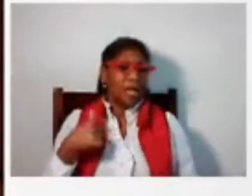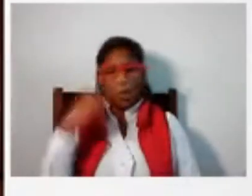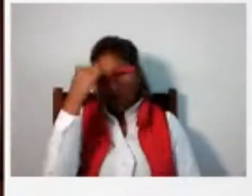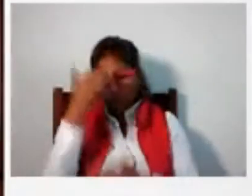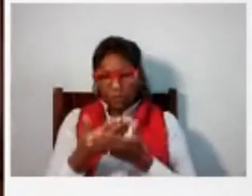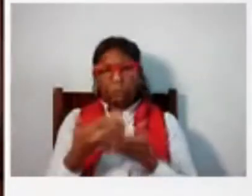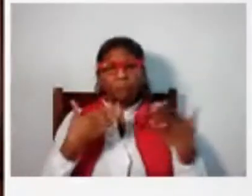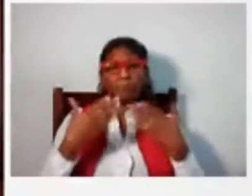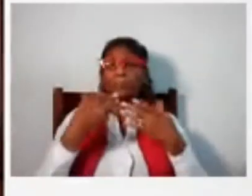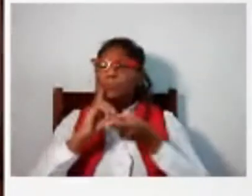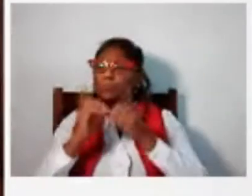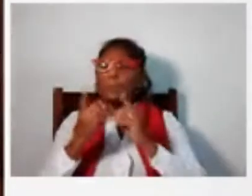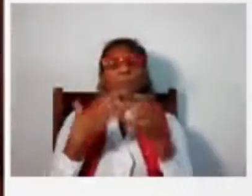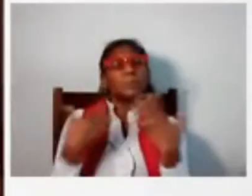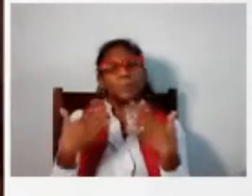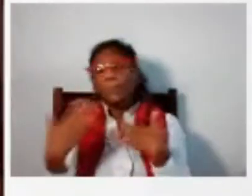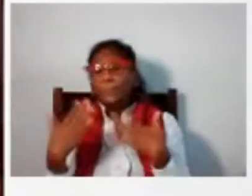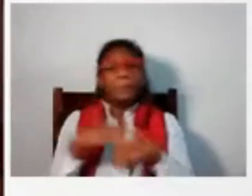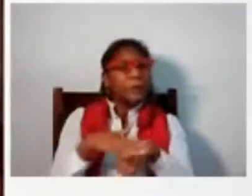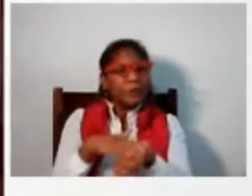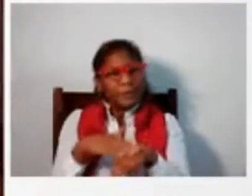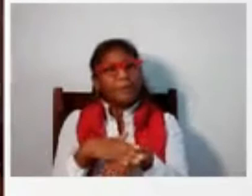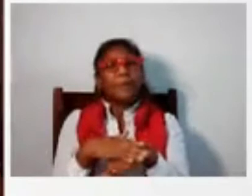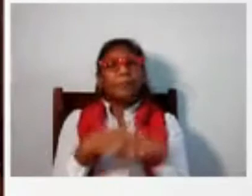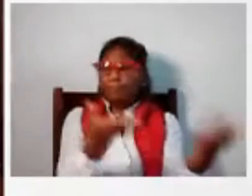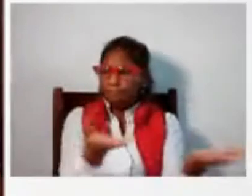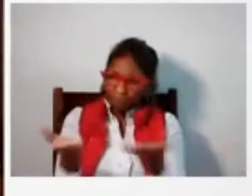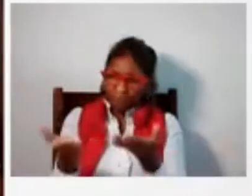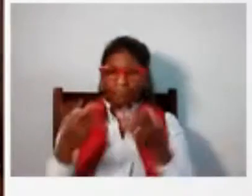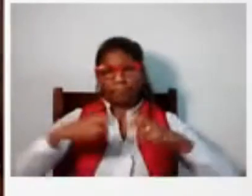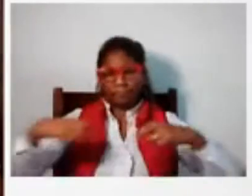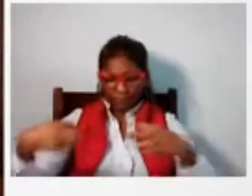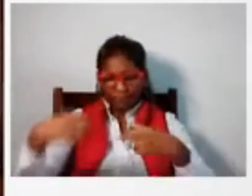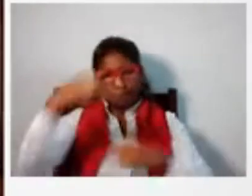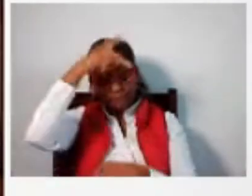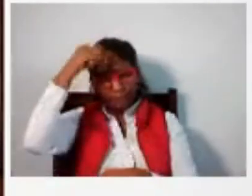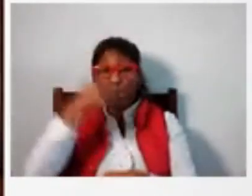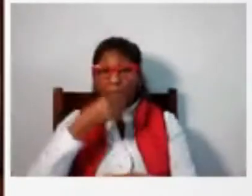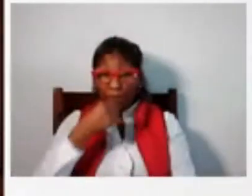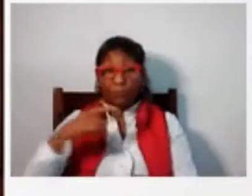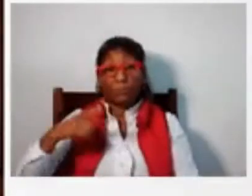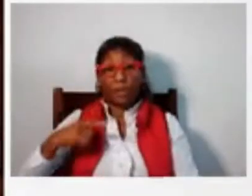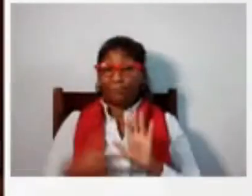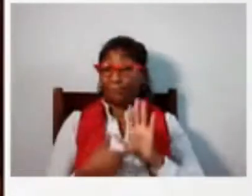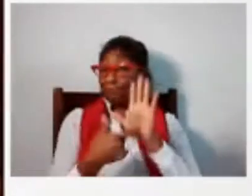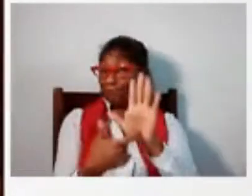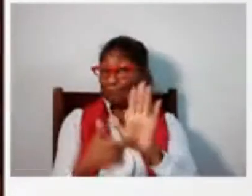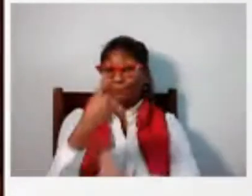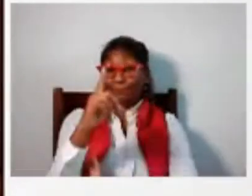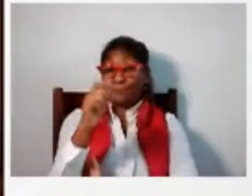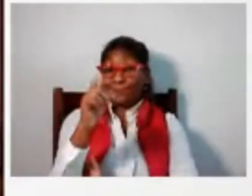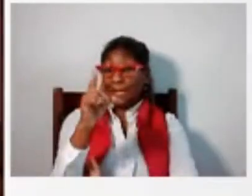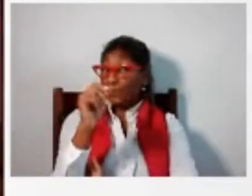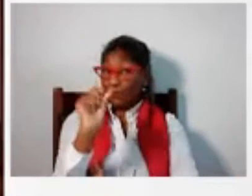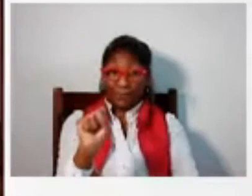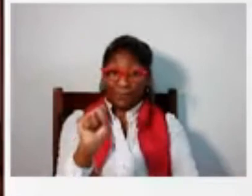aqui nos abrimos a dialogar, a compreender as argumentações, mas temos dados concretos, fomos sensíveis, o governo